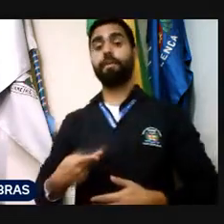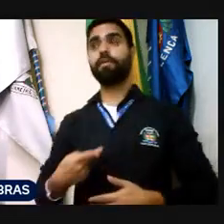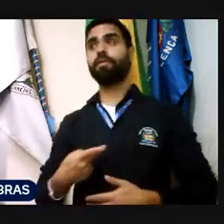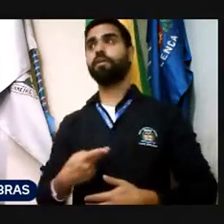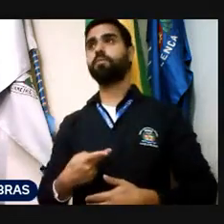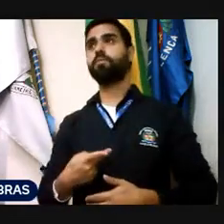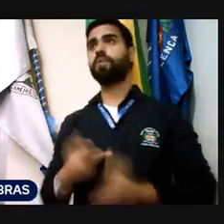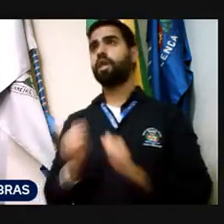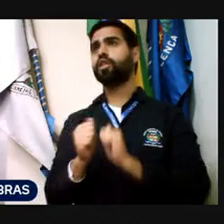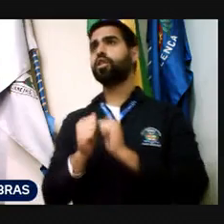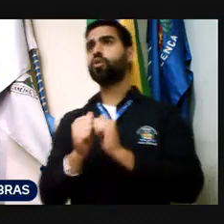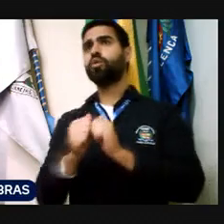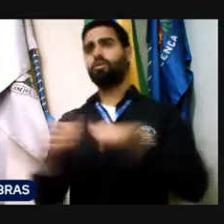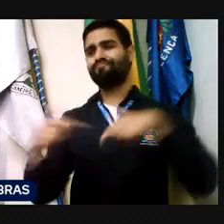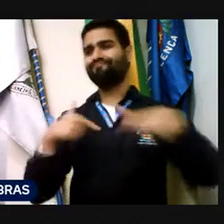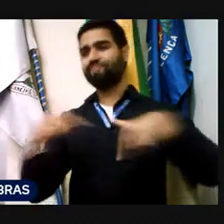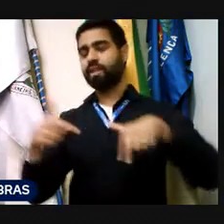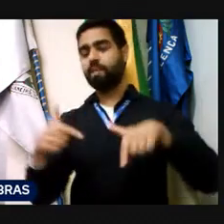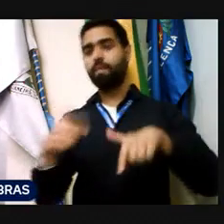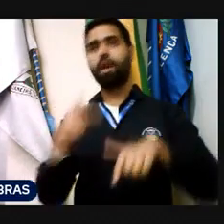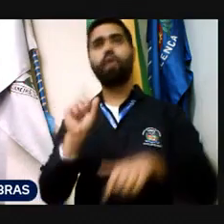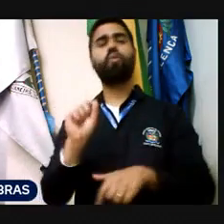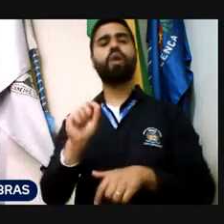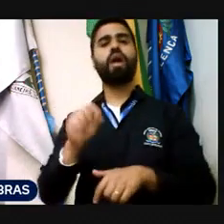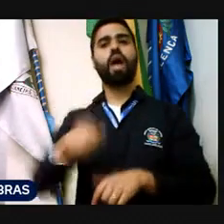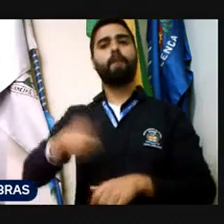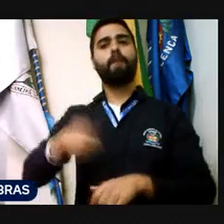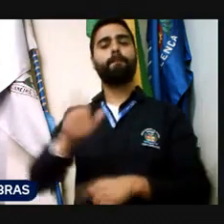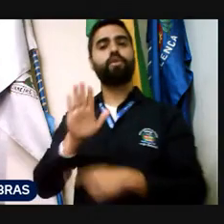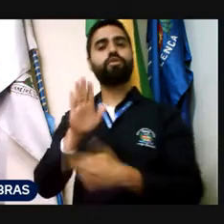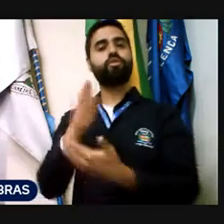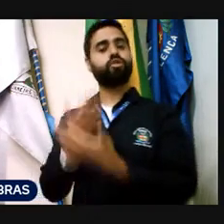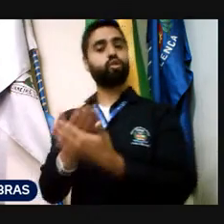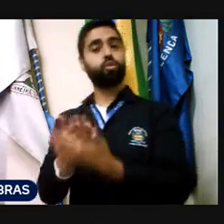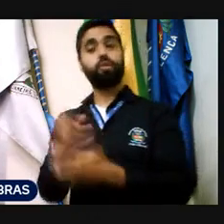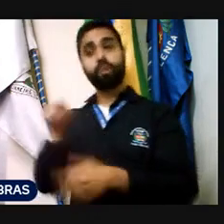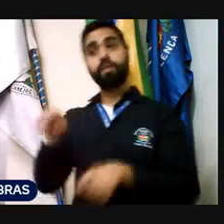ombreando essa luta nossa em relação à Bolsa. Vossa Excelência também tem